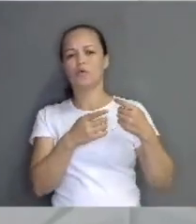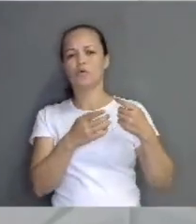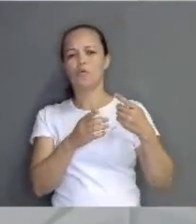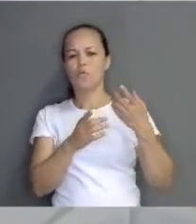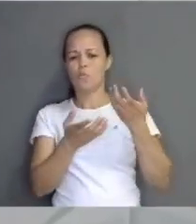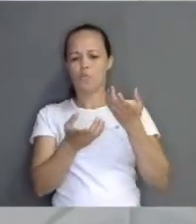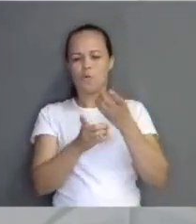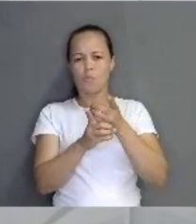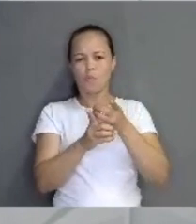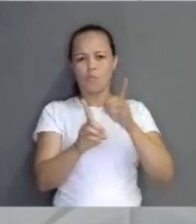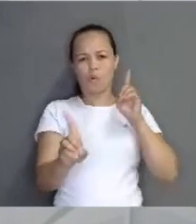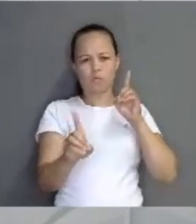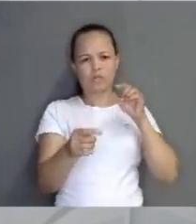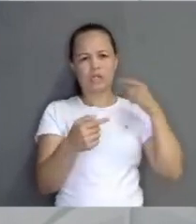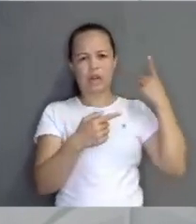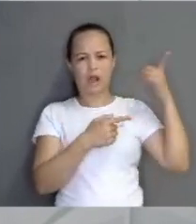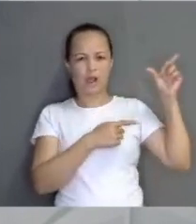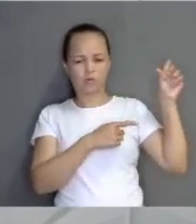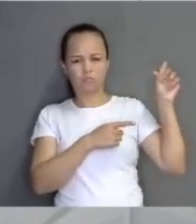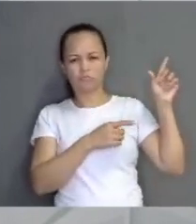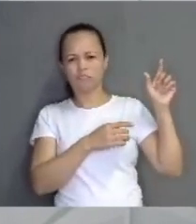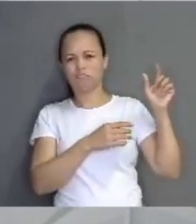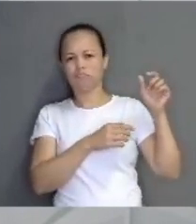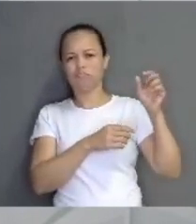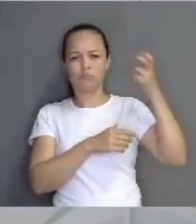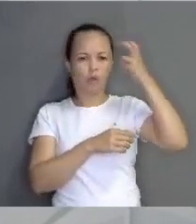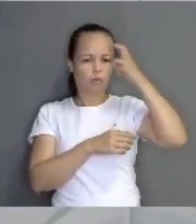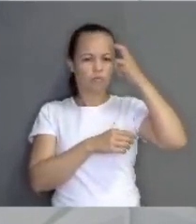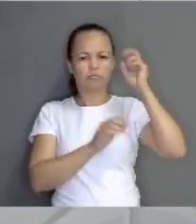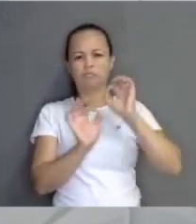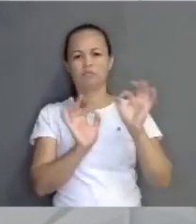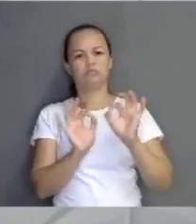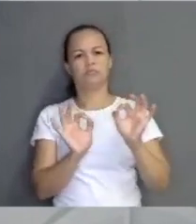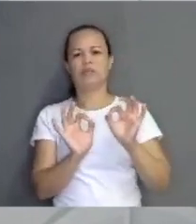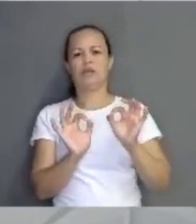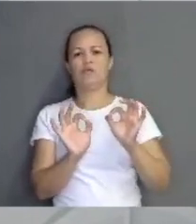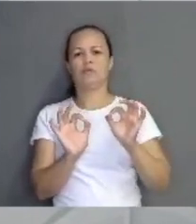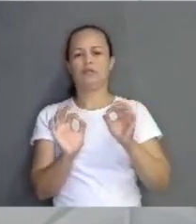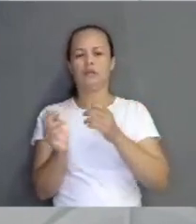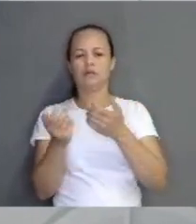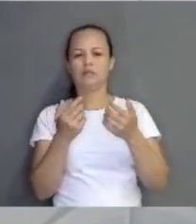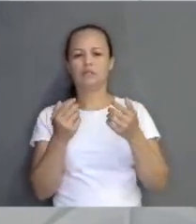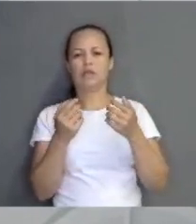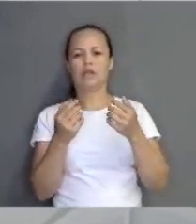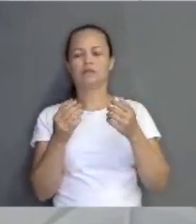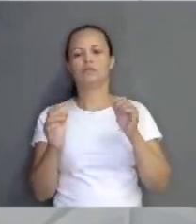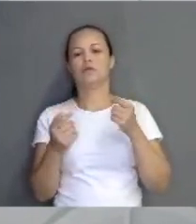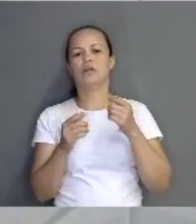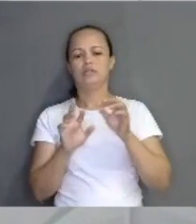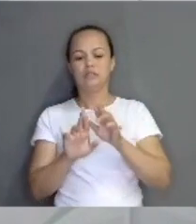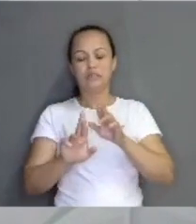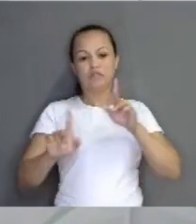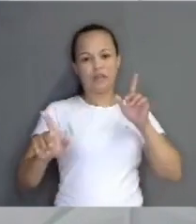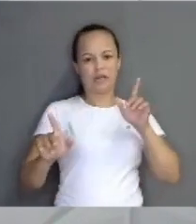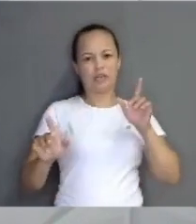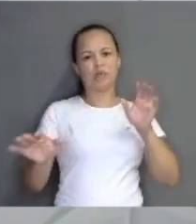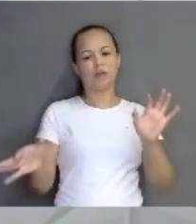Não. Existe algo que nos diferencia? Sim. Mas existe algo que nos une, que se